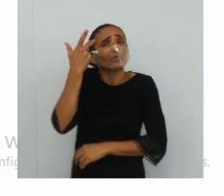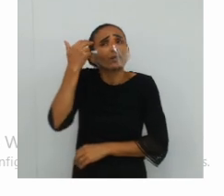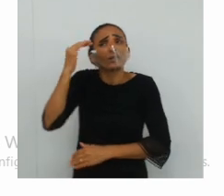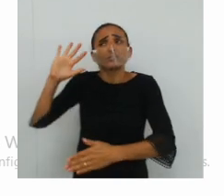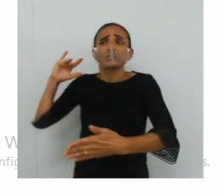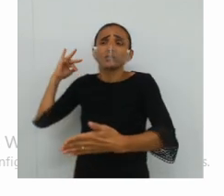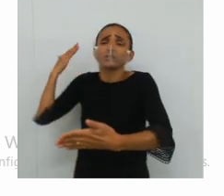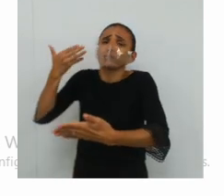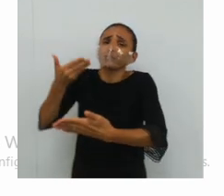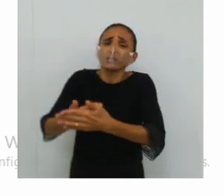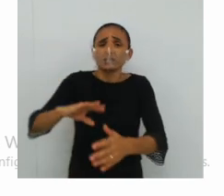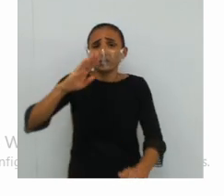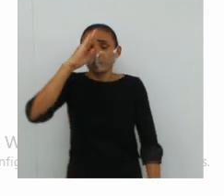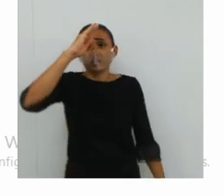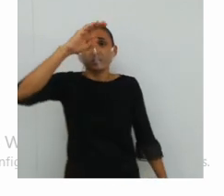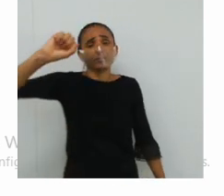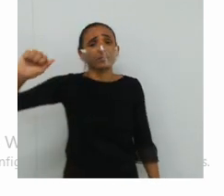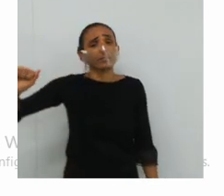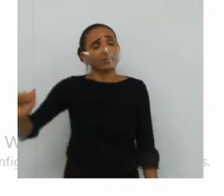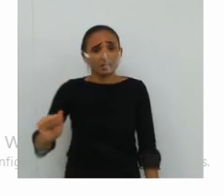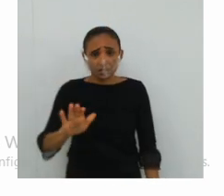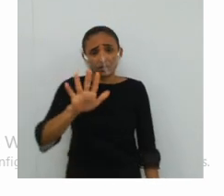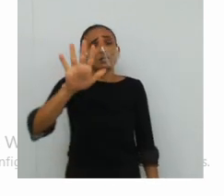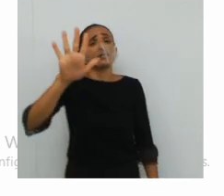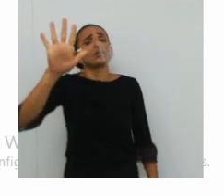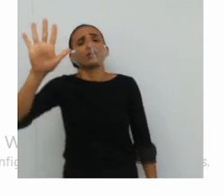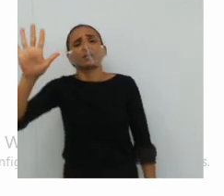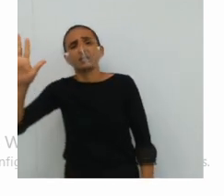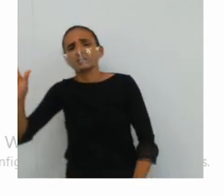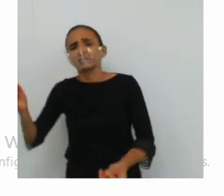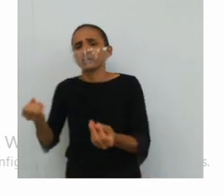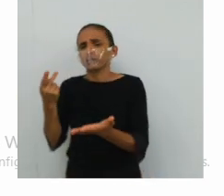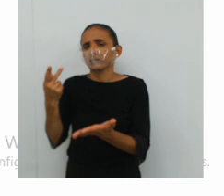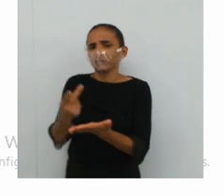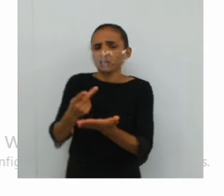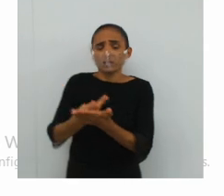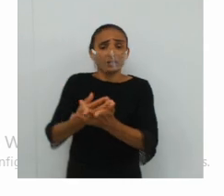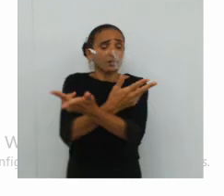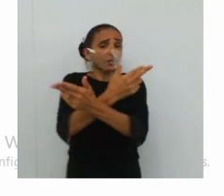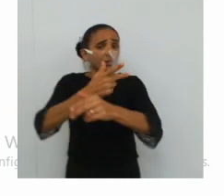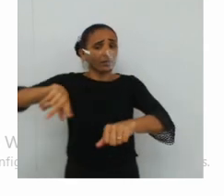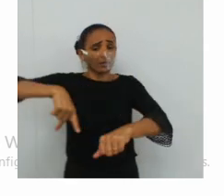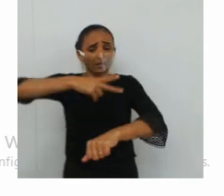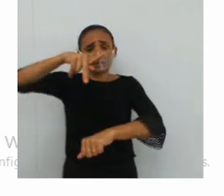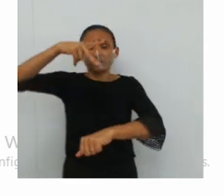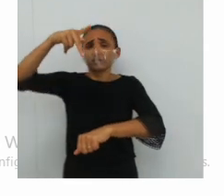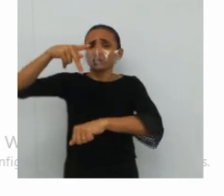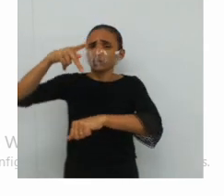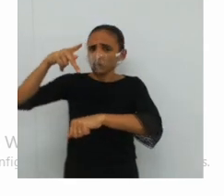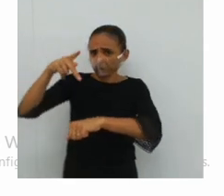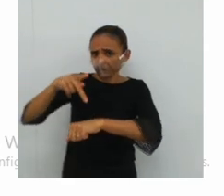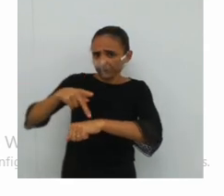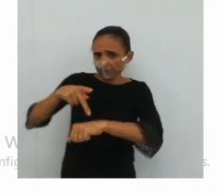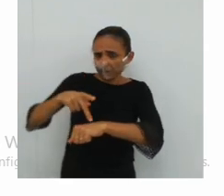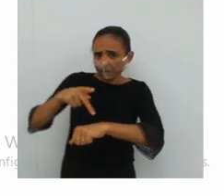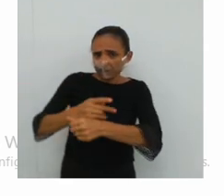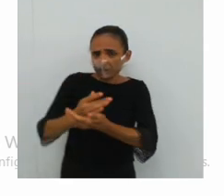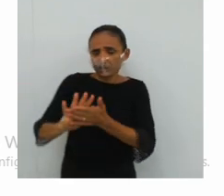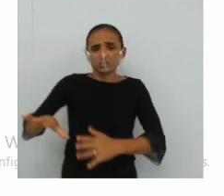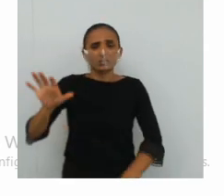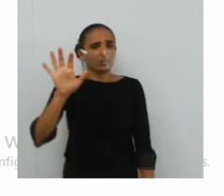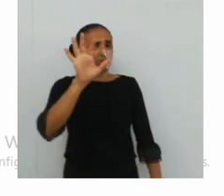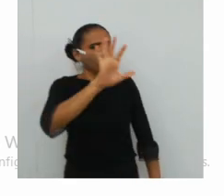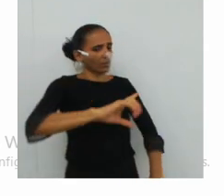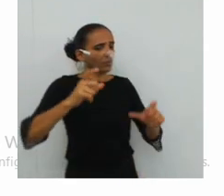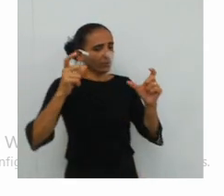principalmente na Ásia e no sudeste da Ásia, Taiwan, Tailândia, né? Em alguns lugares ainda é